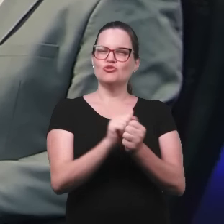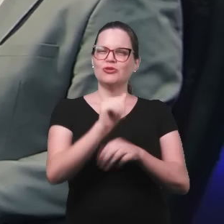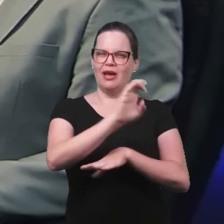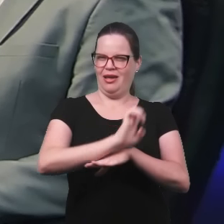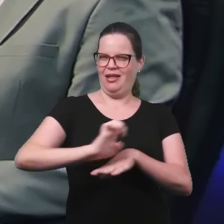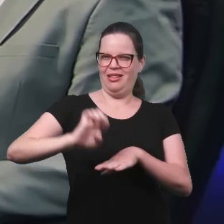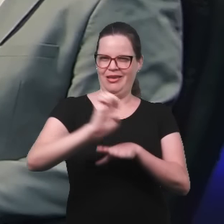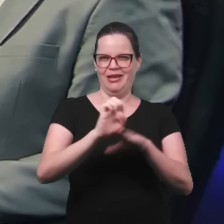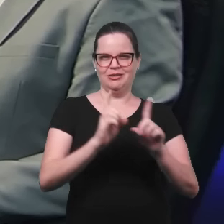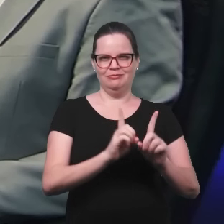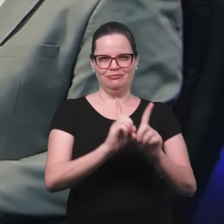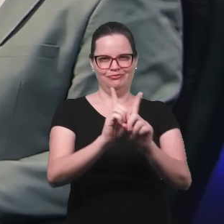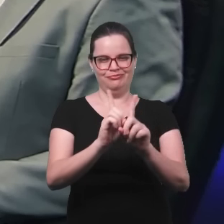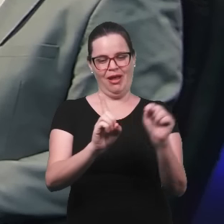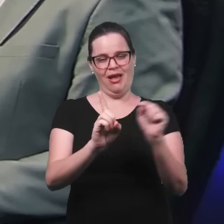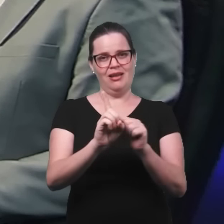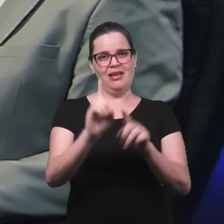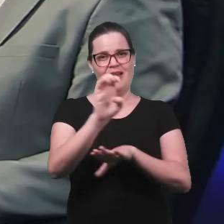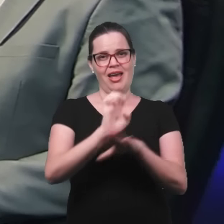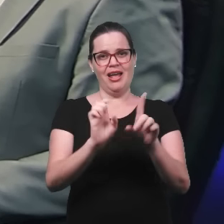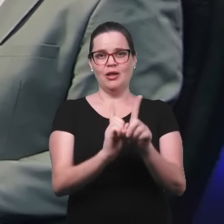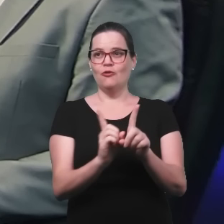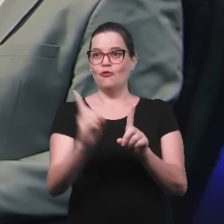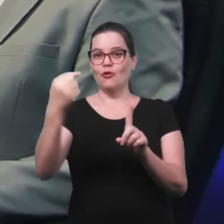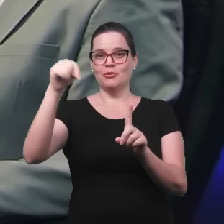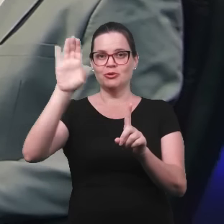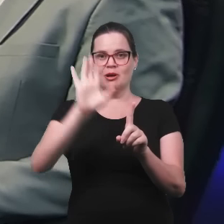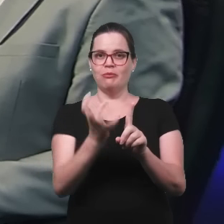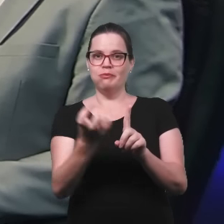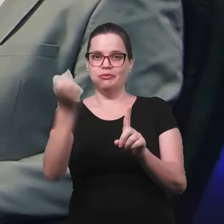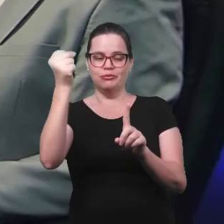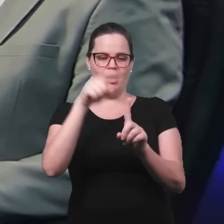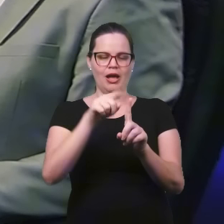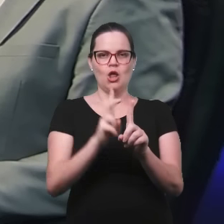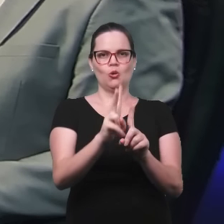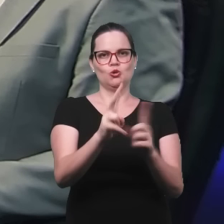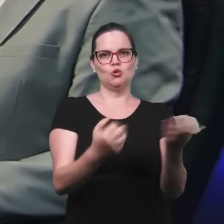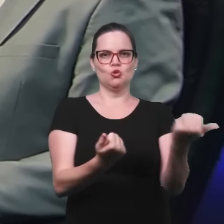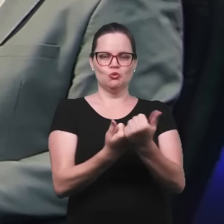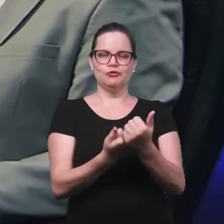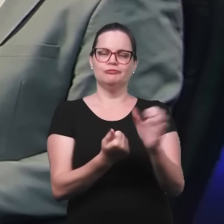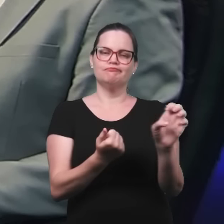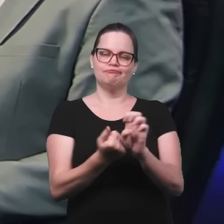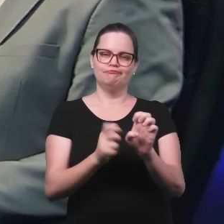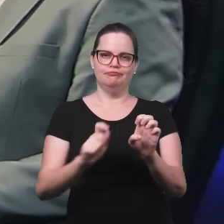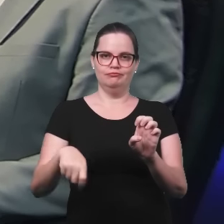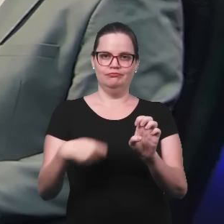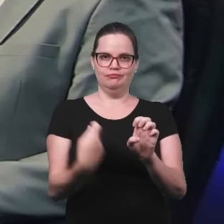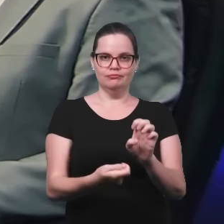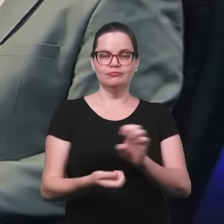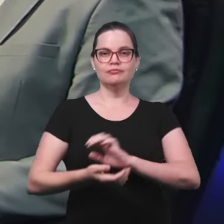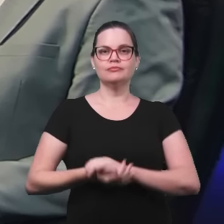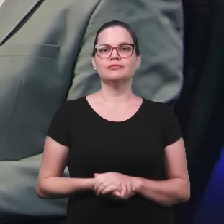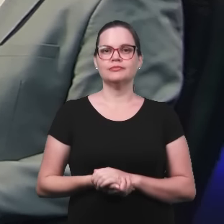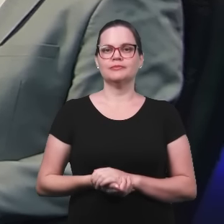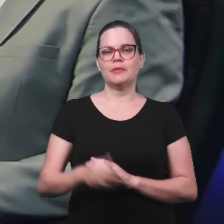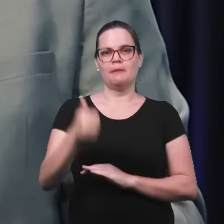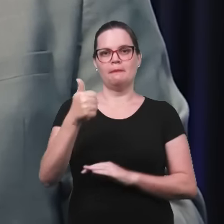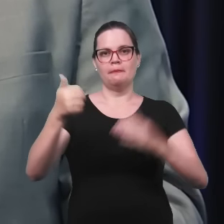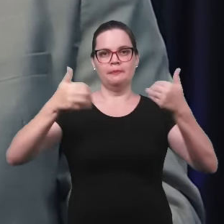Elias se foi e ele ficou dando seguimento a esse chamado maravilhoso. 1 Reis,